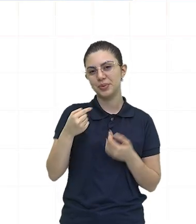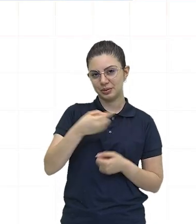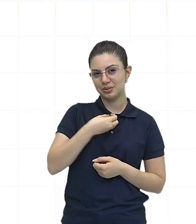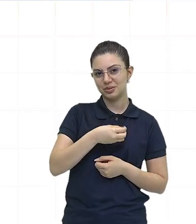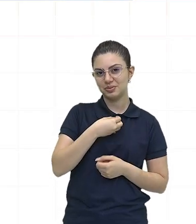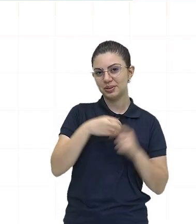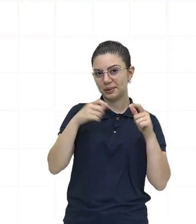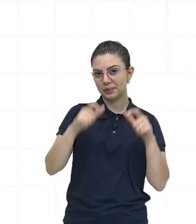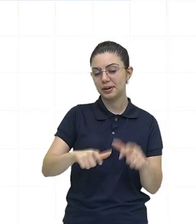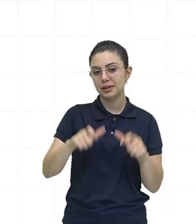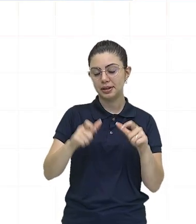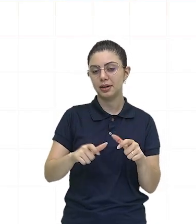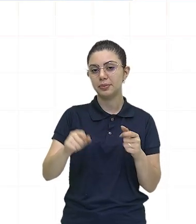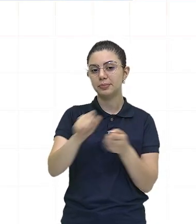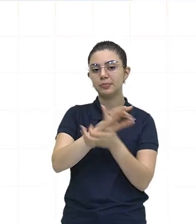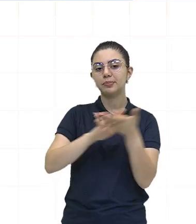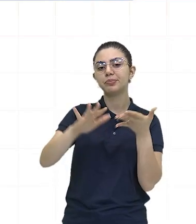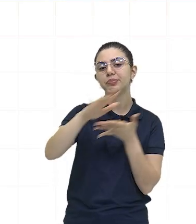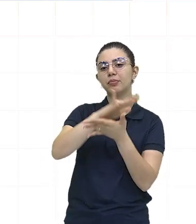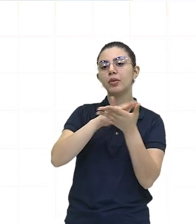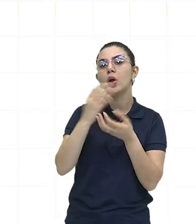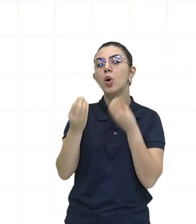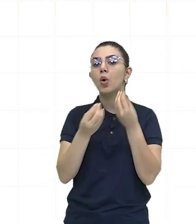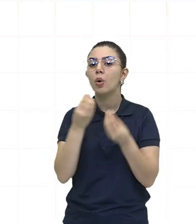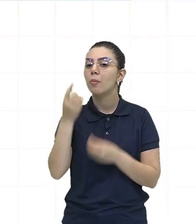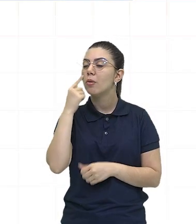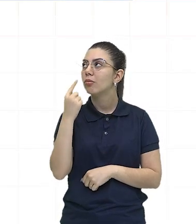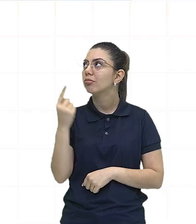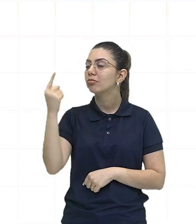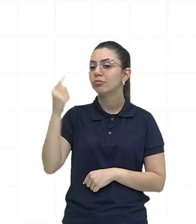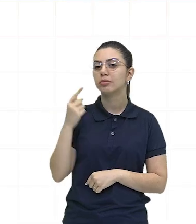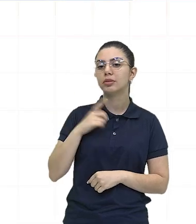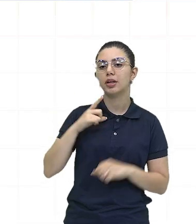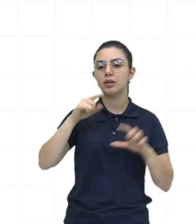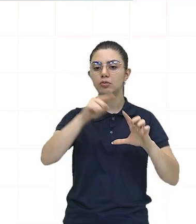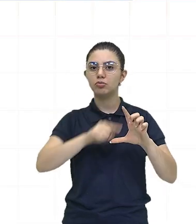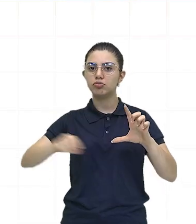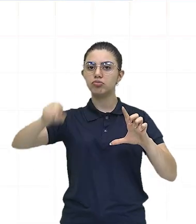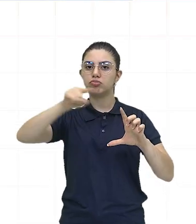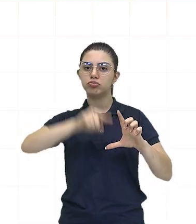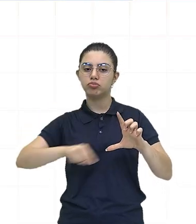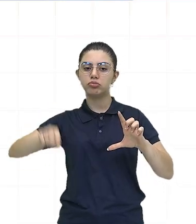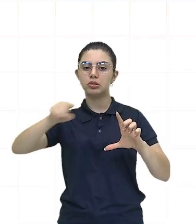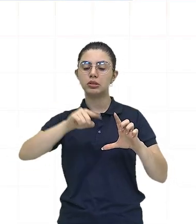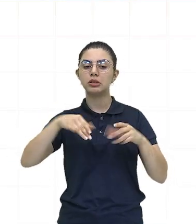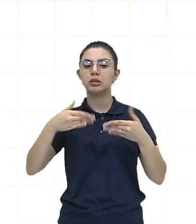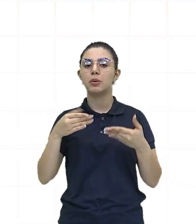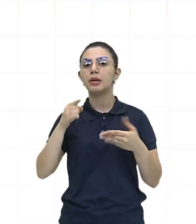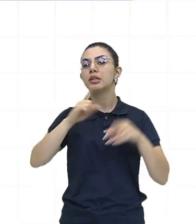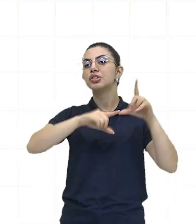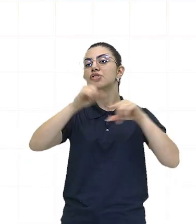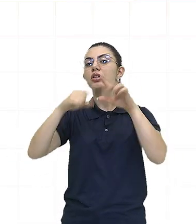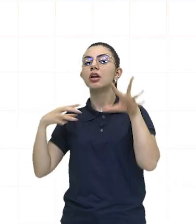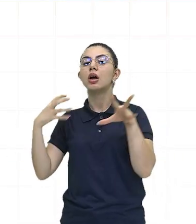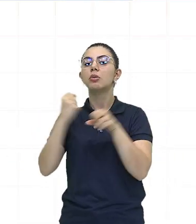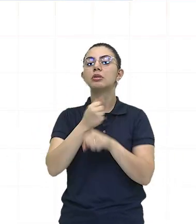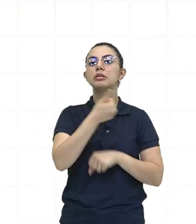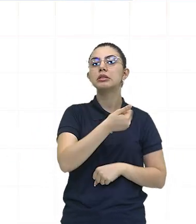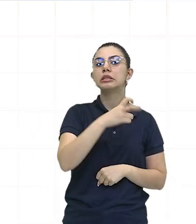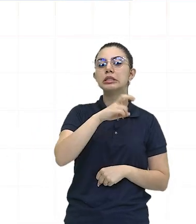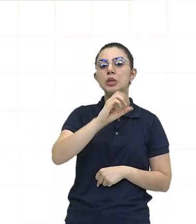cósmico, ela é uma galáxia espiral e ela agrupa ali cerca de 150 bilhões